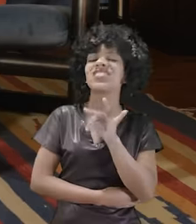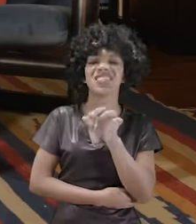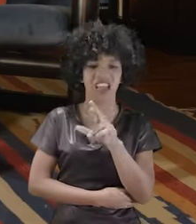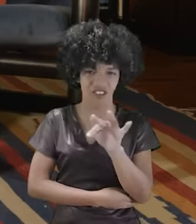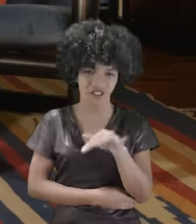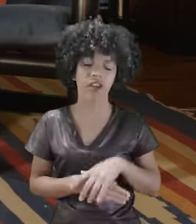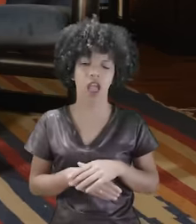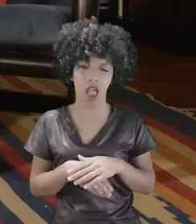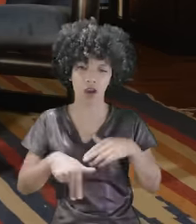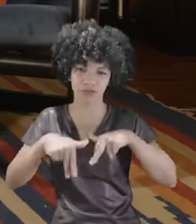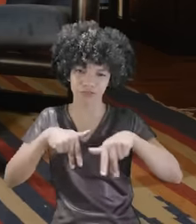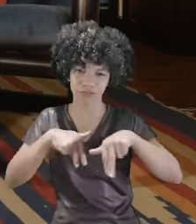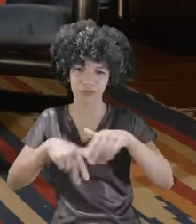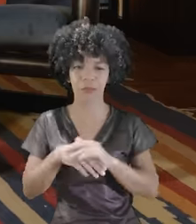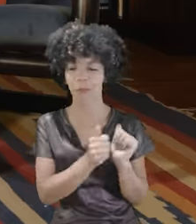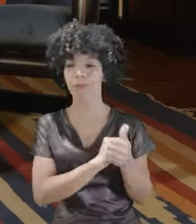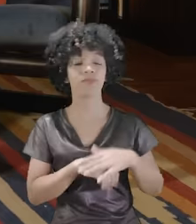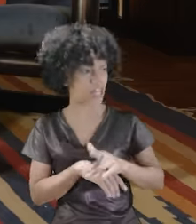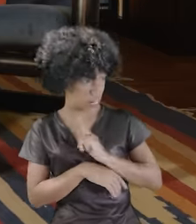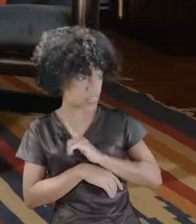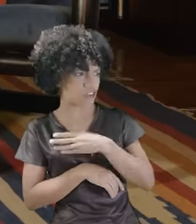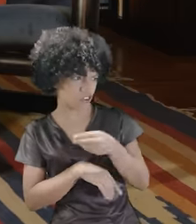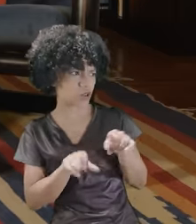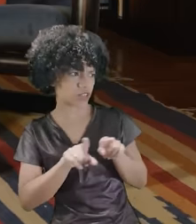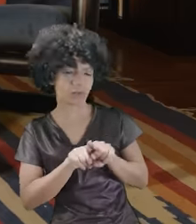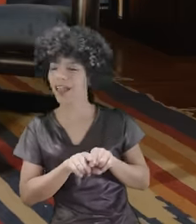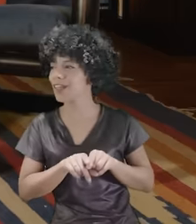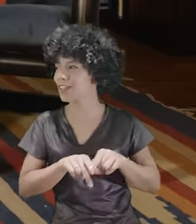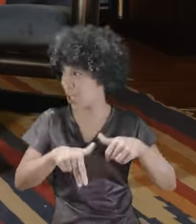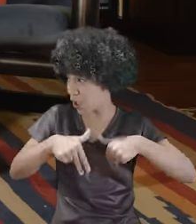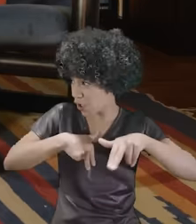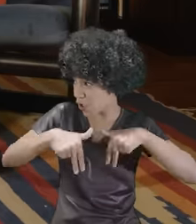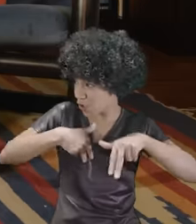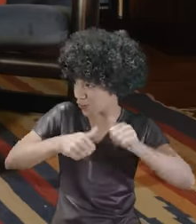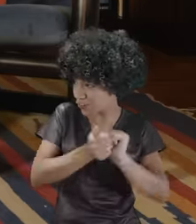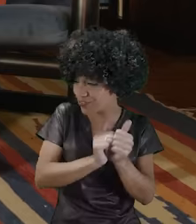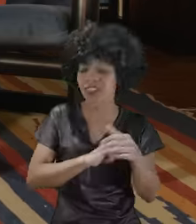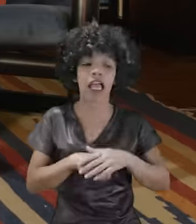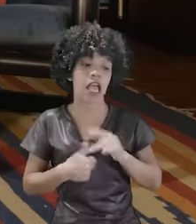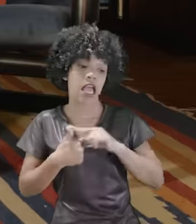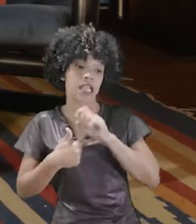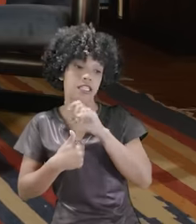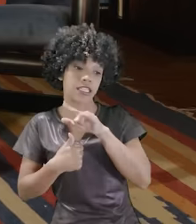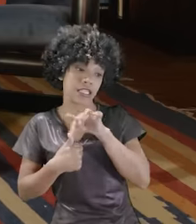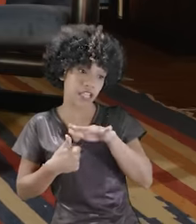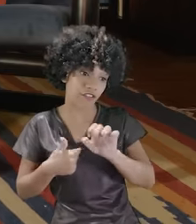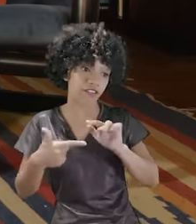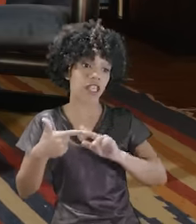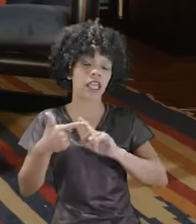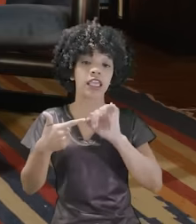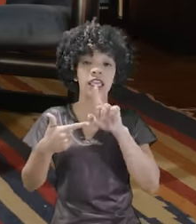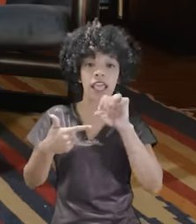o chefe eu quero do Oleiro que serve o filho vocês também tem também um problema e o César tem sempre e Adam Yunes